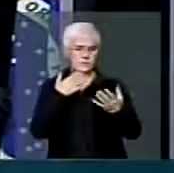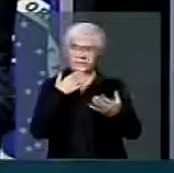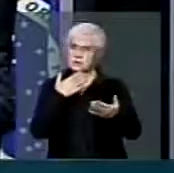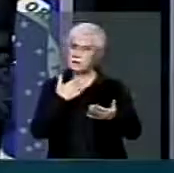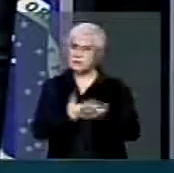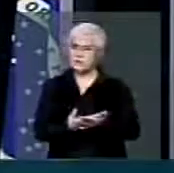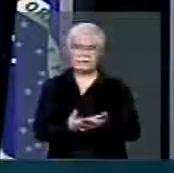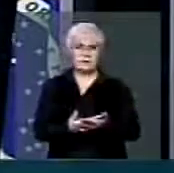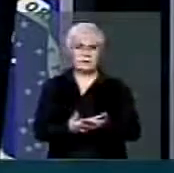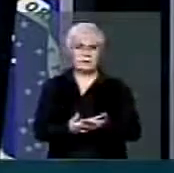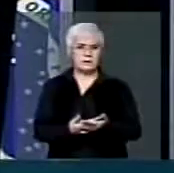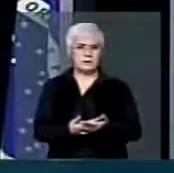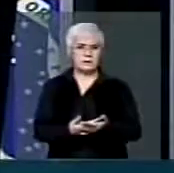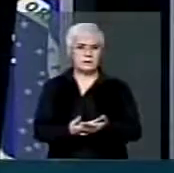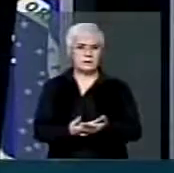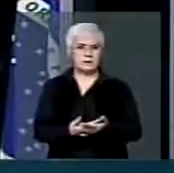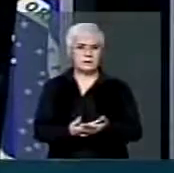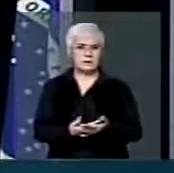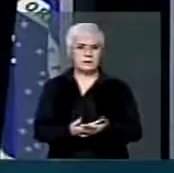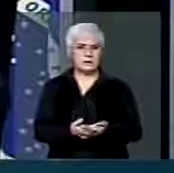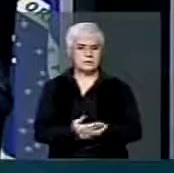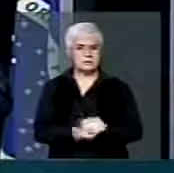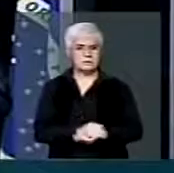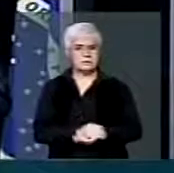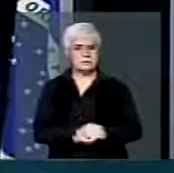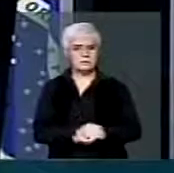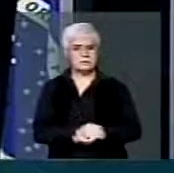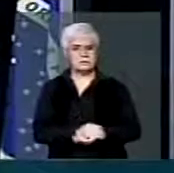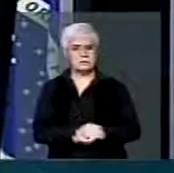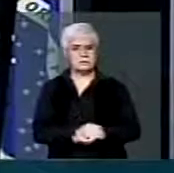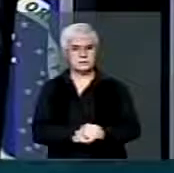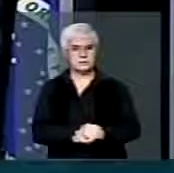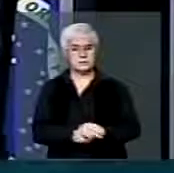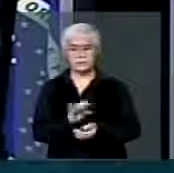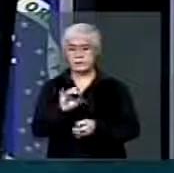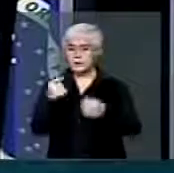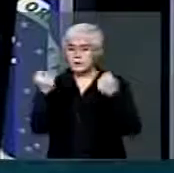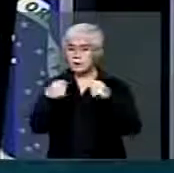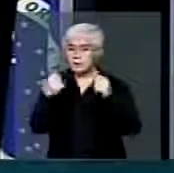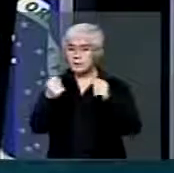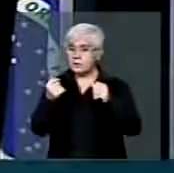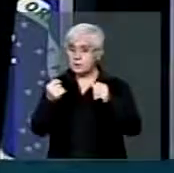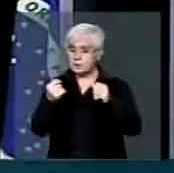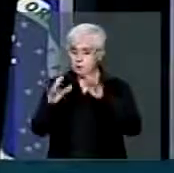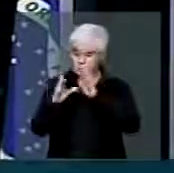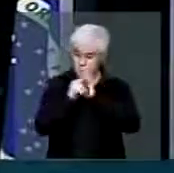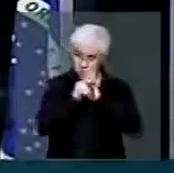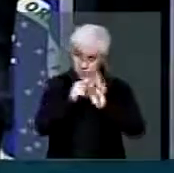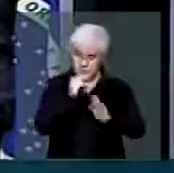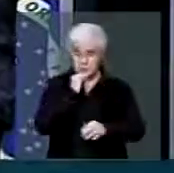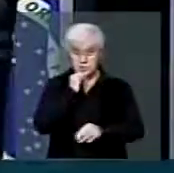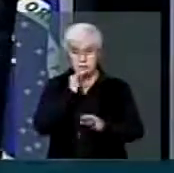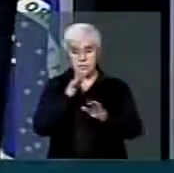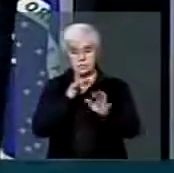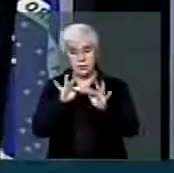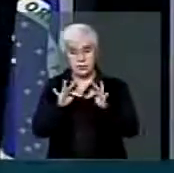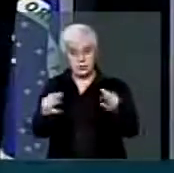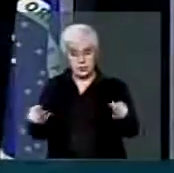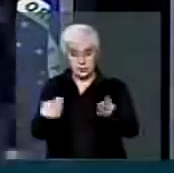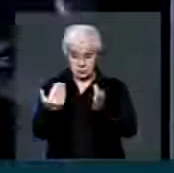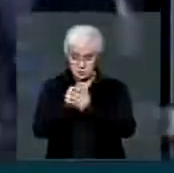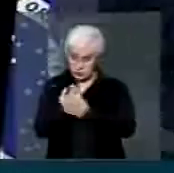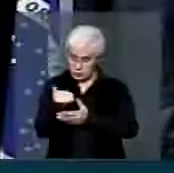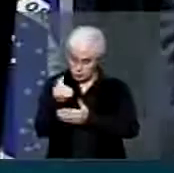indignados. Porque não basta muito para a gente ficar indignado. Só precisa levarem a nossa carteira. Só